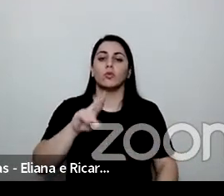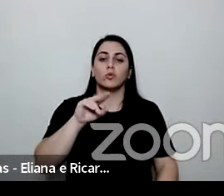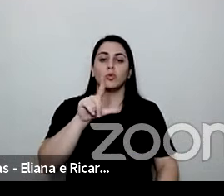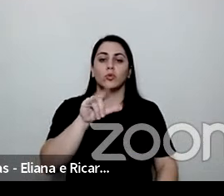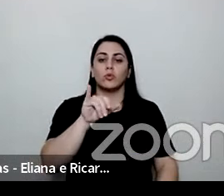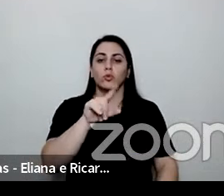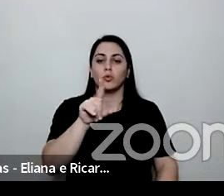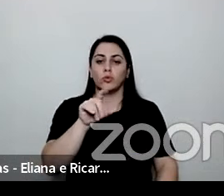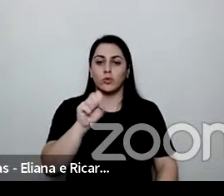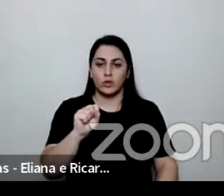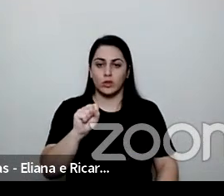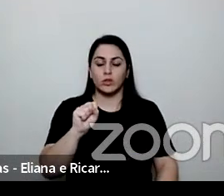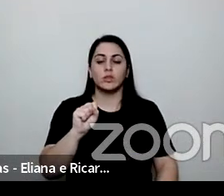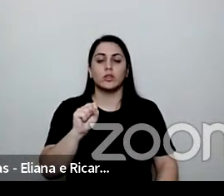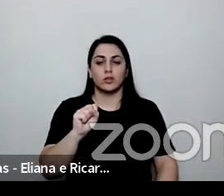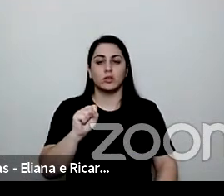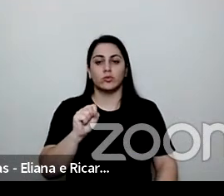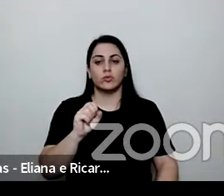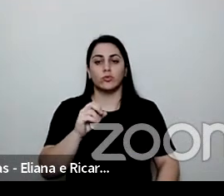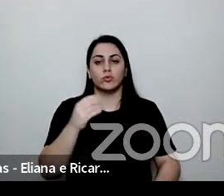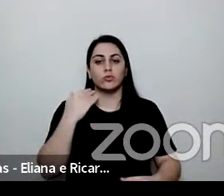Fernando juiz relator